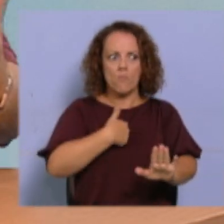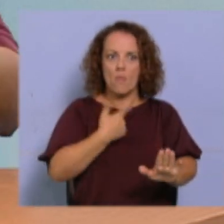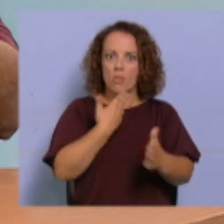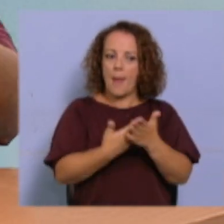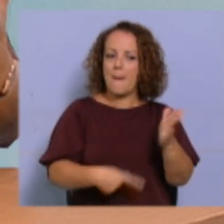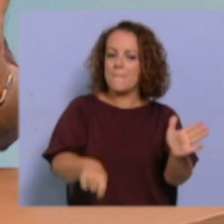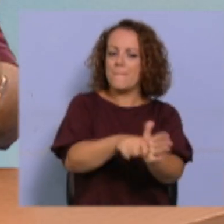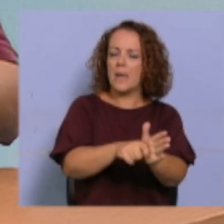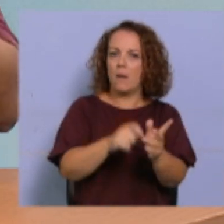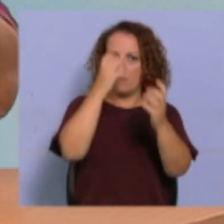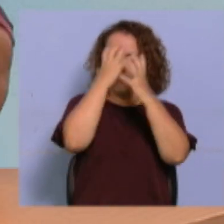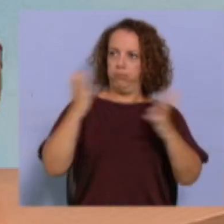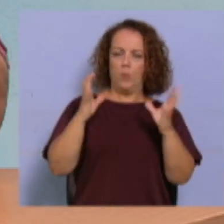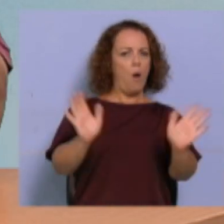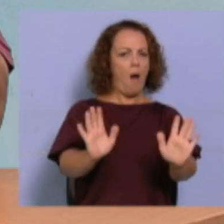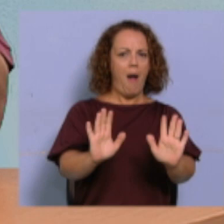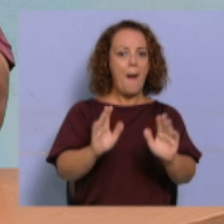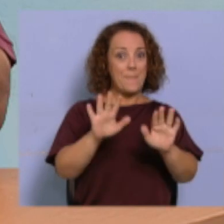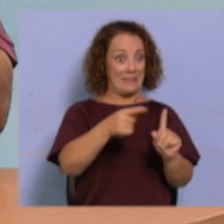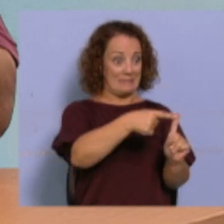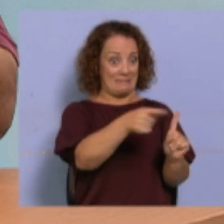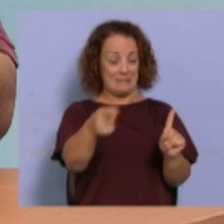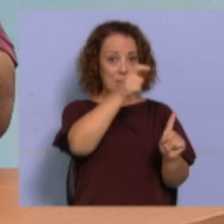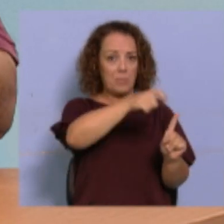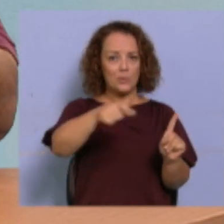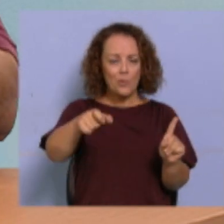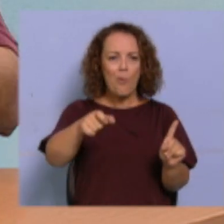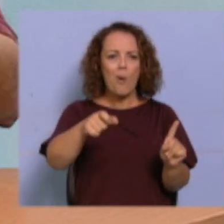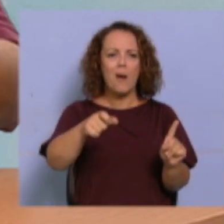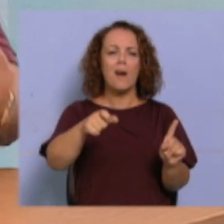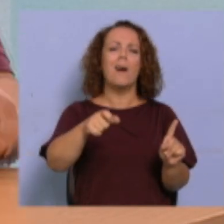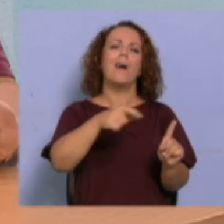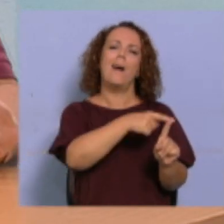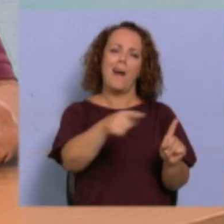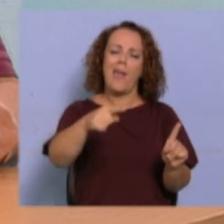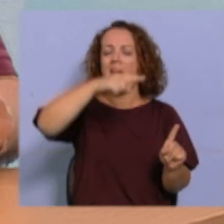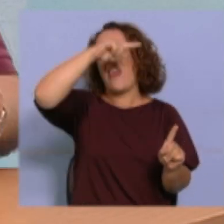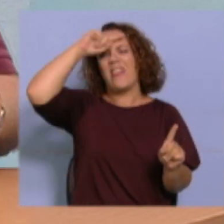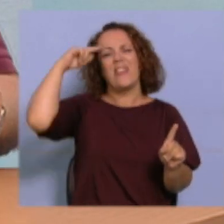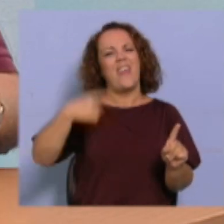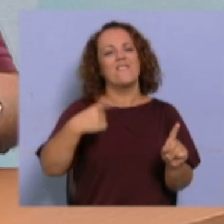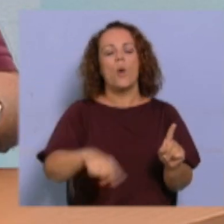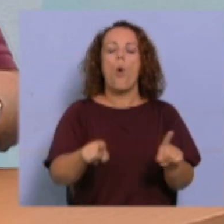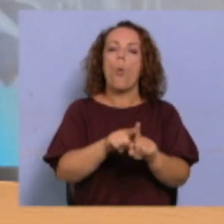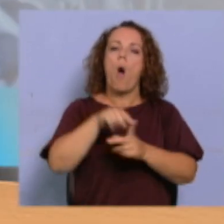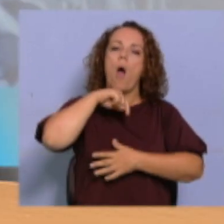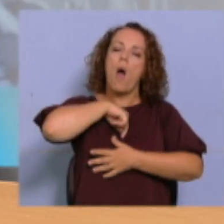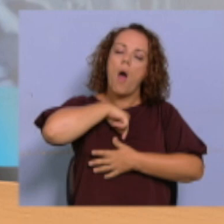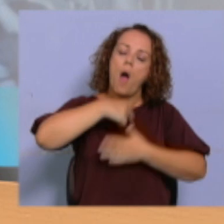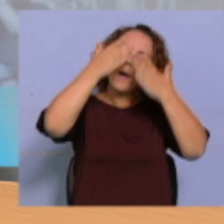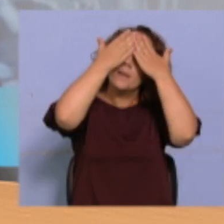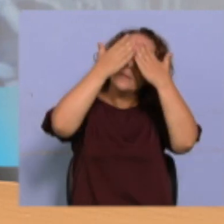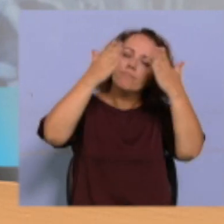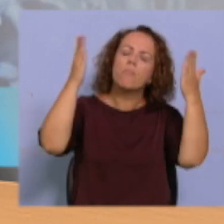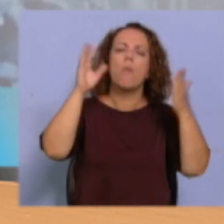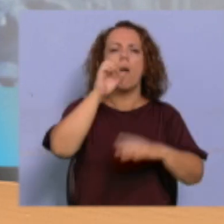ninguém, nem escandalizar ninguém, mas essas pessoas têm muitas vezes muita dificuldade. Há indisponibilidade para entender